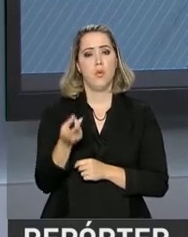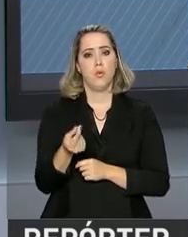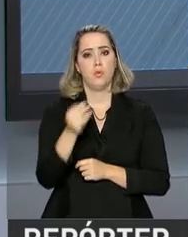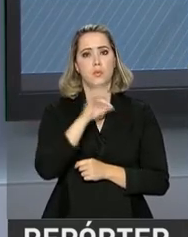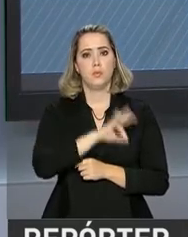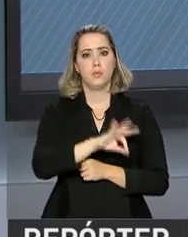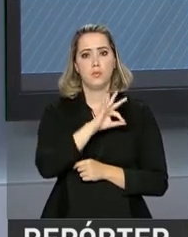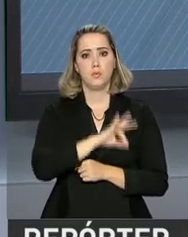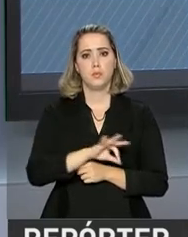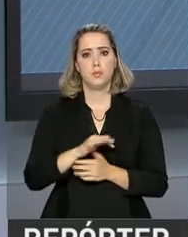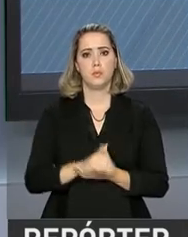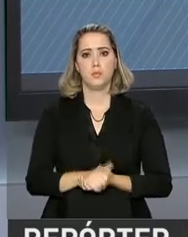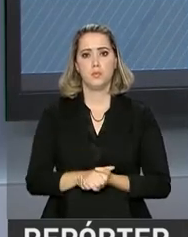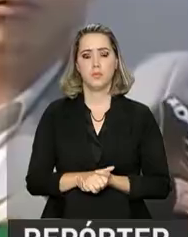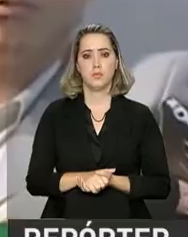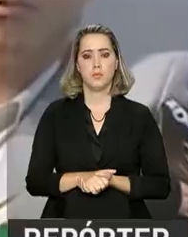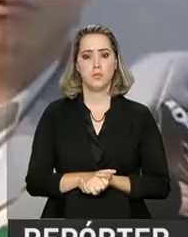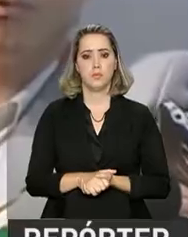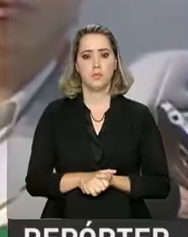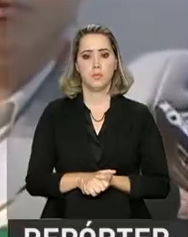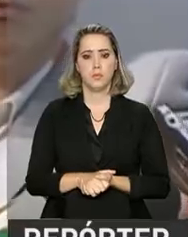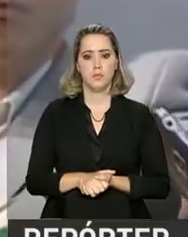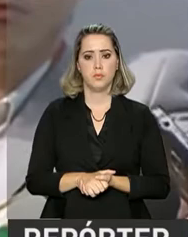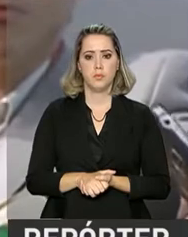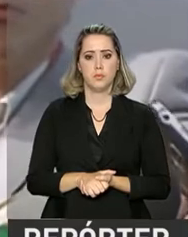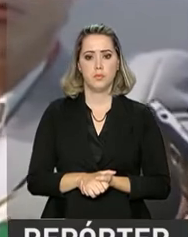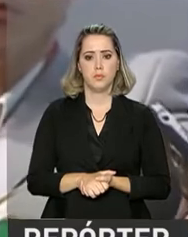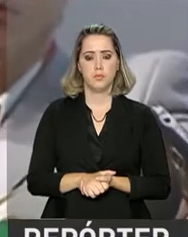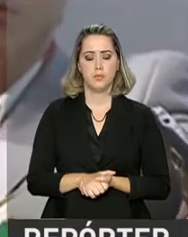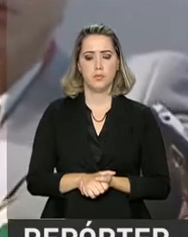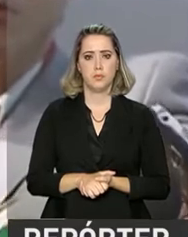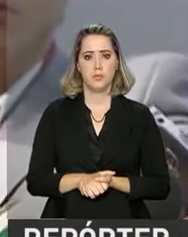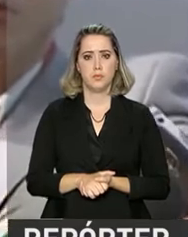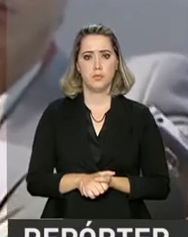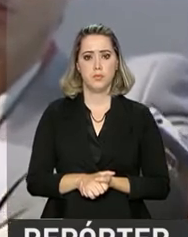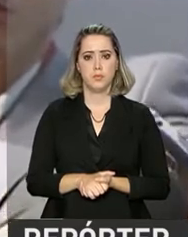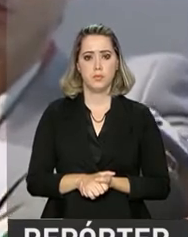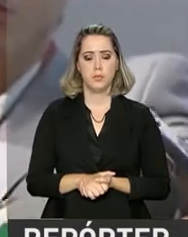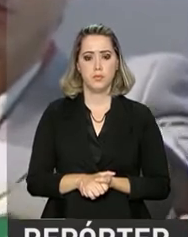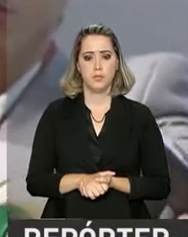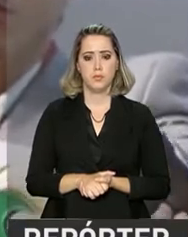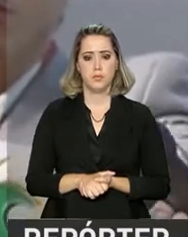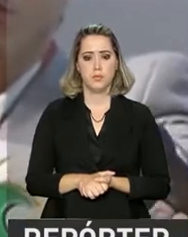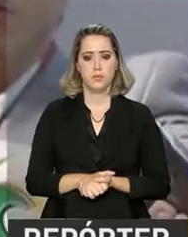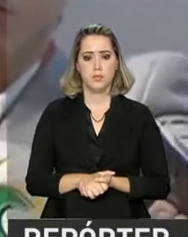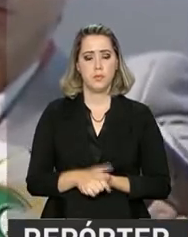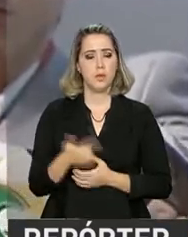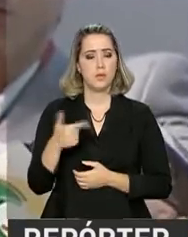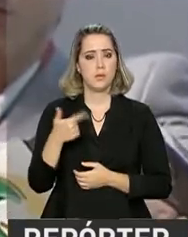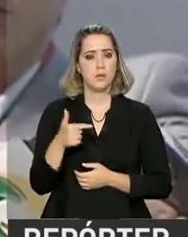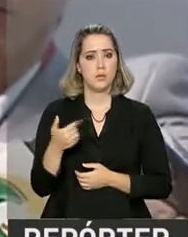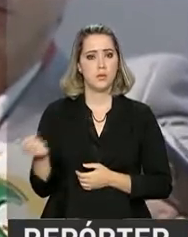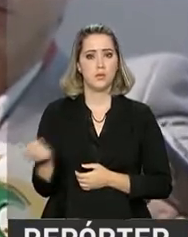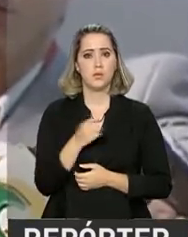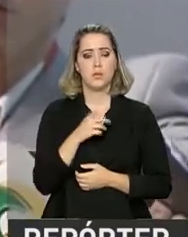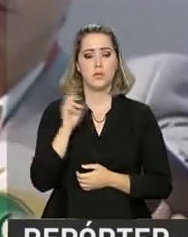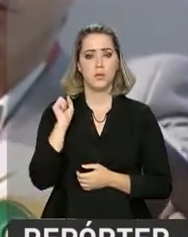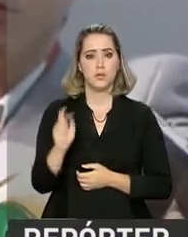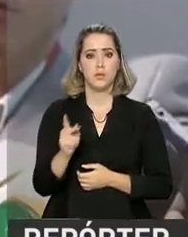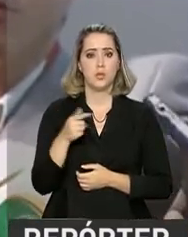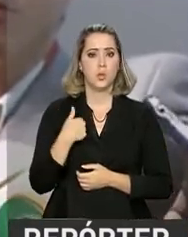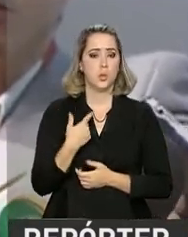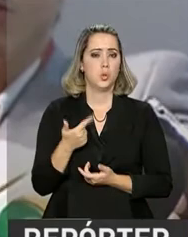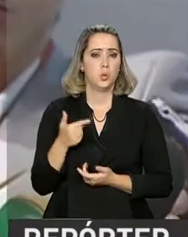da aposentadoria. Sem a reforma da Previdência, né, você não tem espaço, você vai ter cada